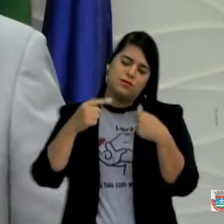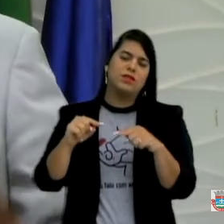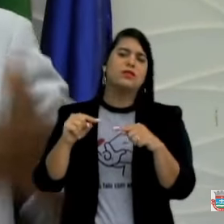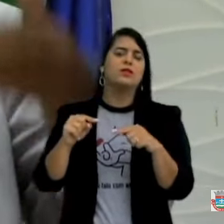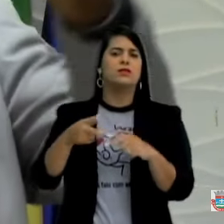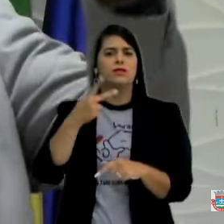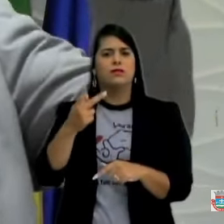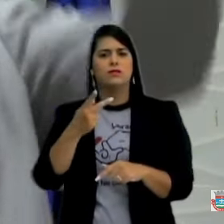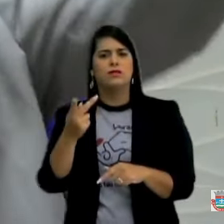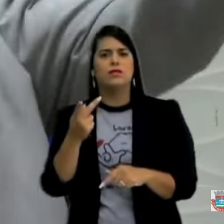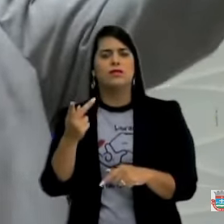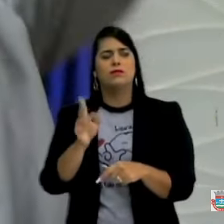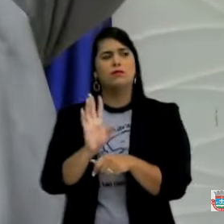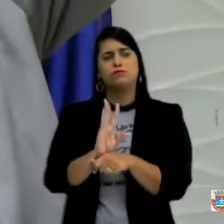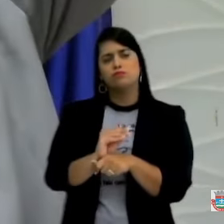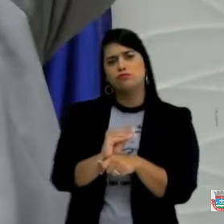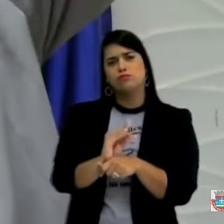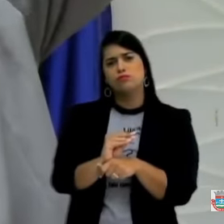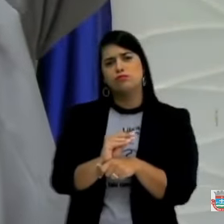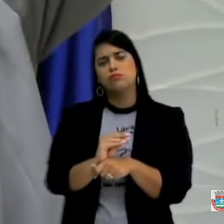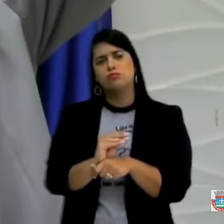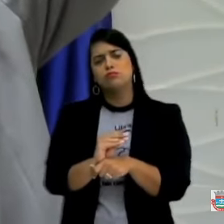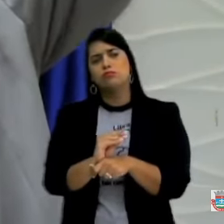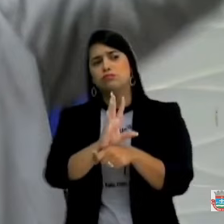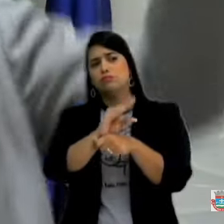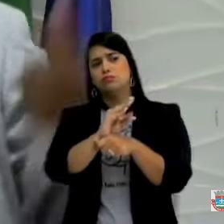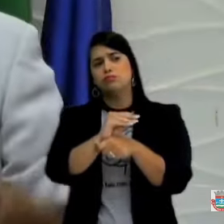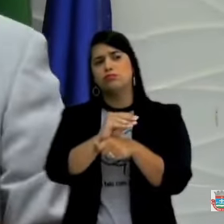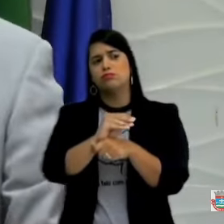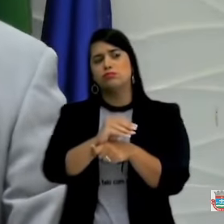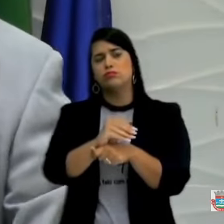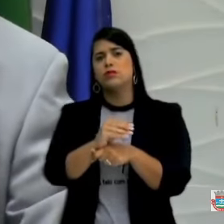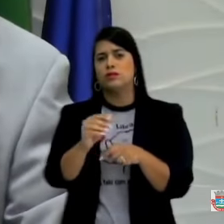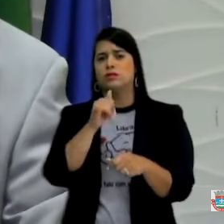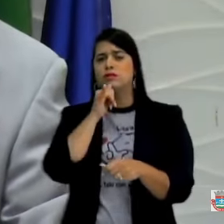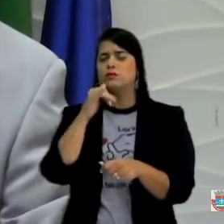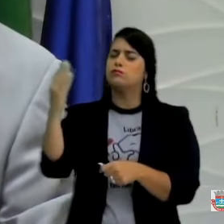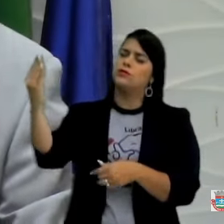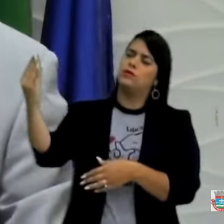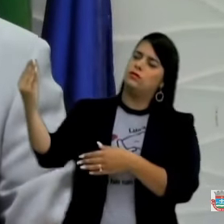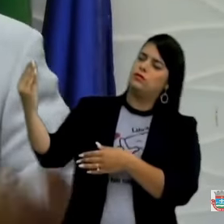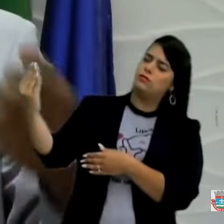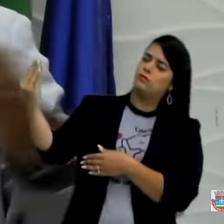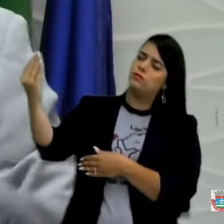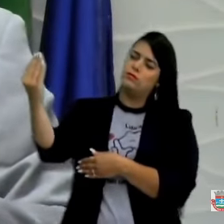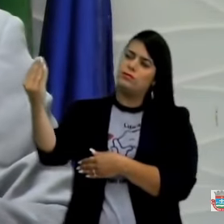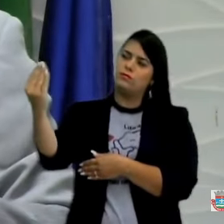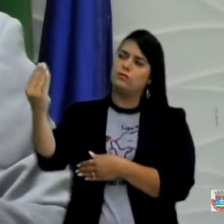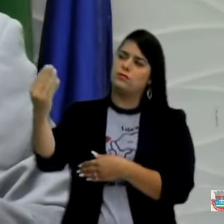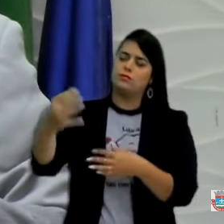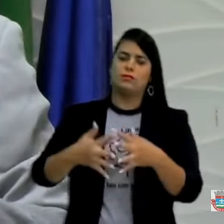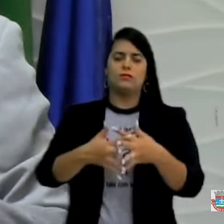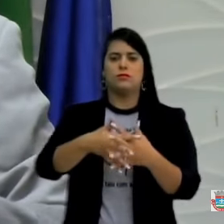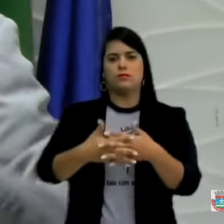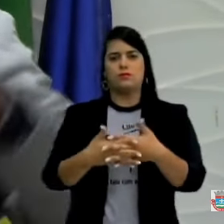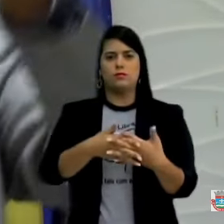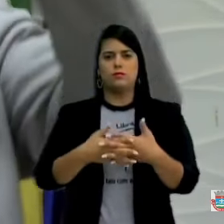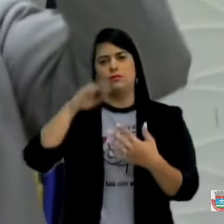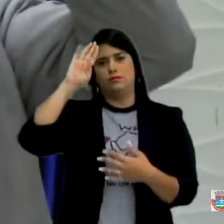aqui tirando foto self com caminhão do exército que Vereador